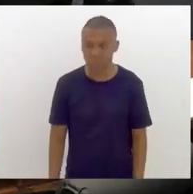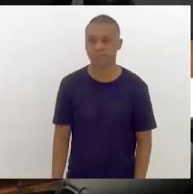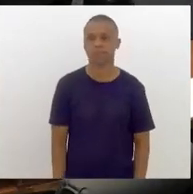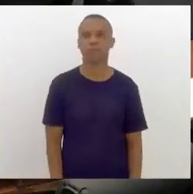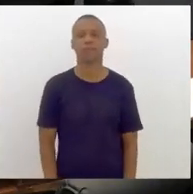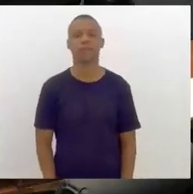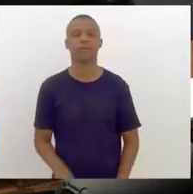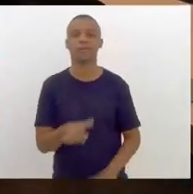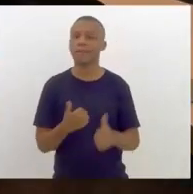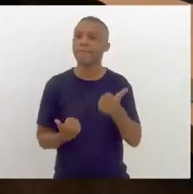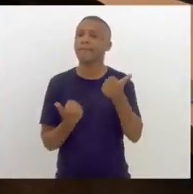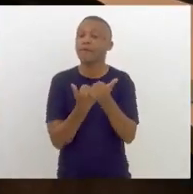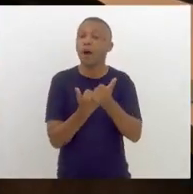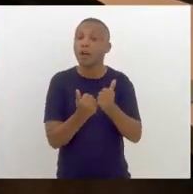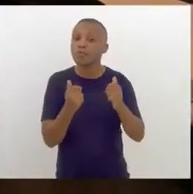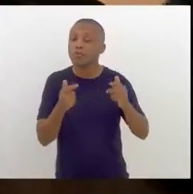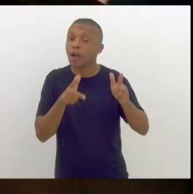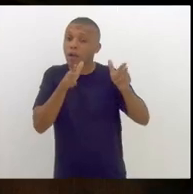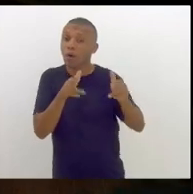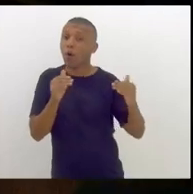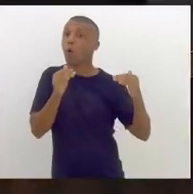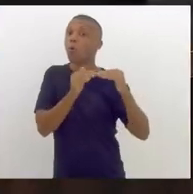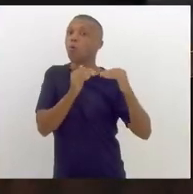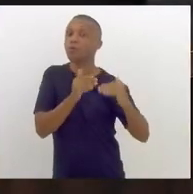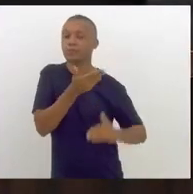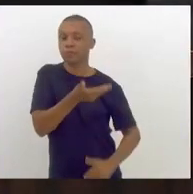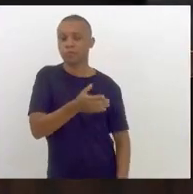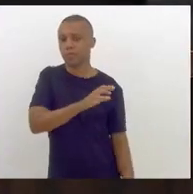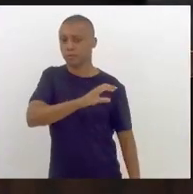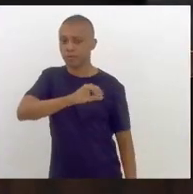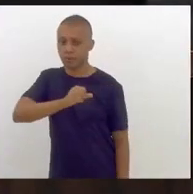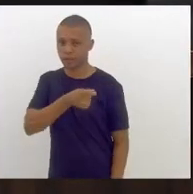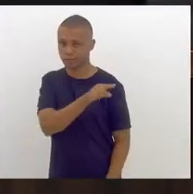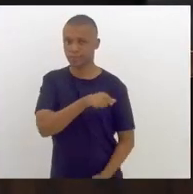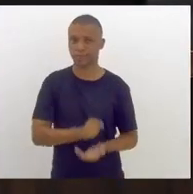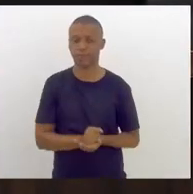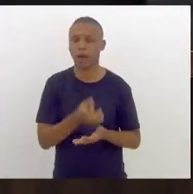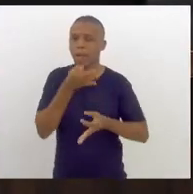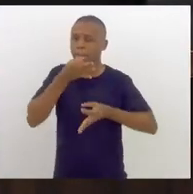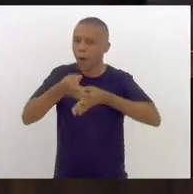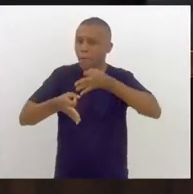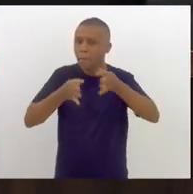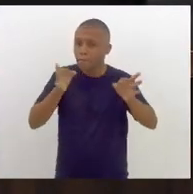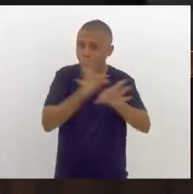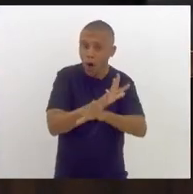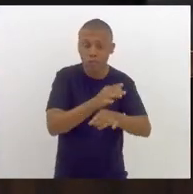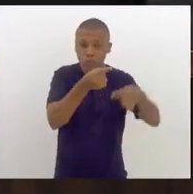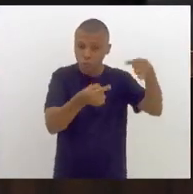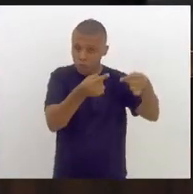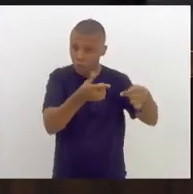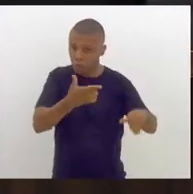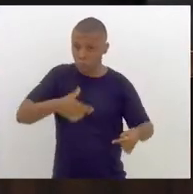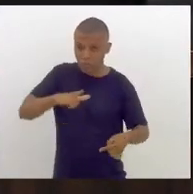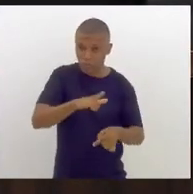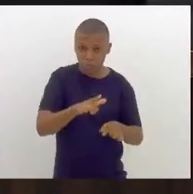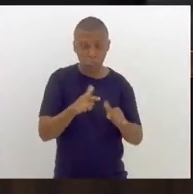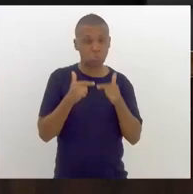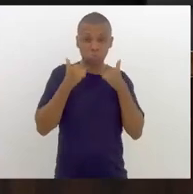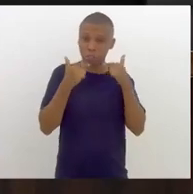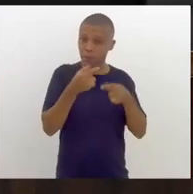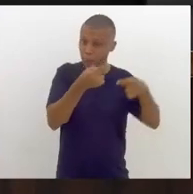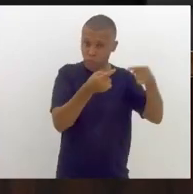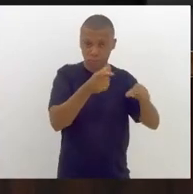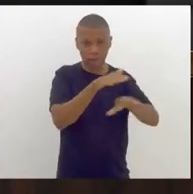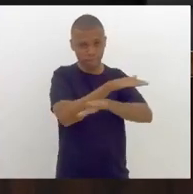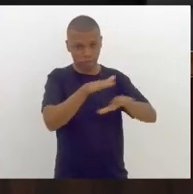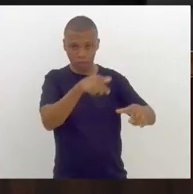favorável de acordo com a ccj os pareceres emitidos em discussão em votação